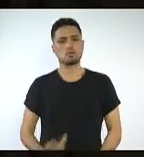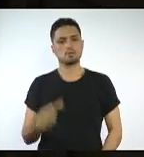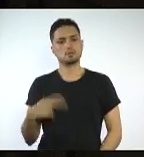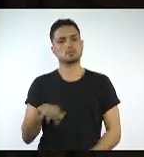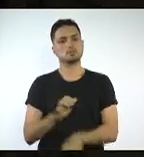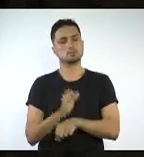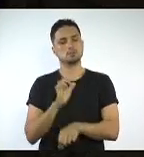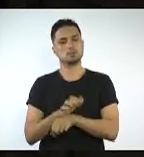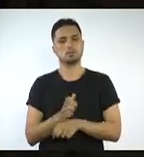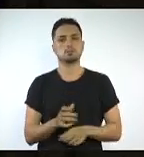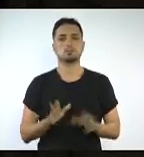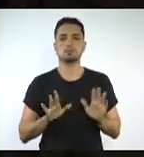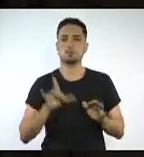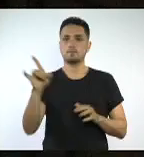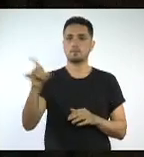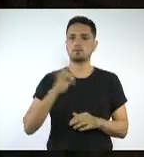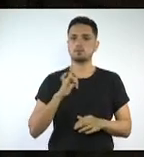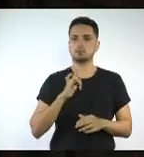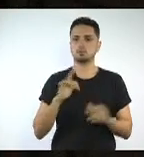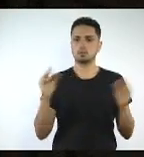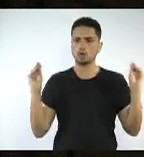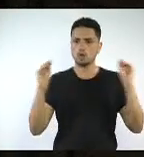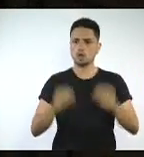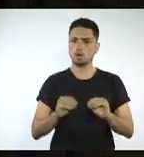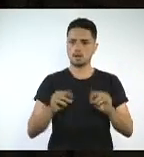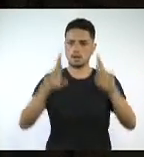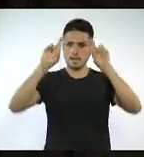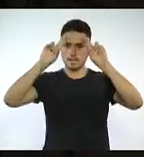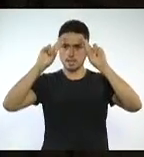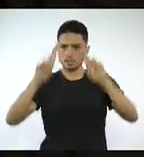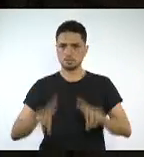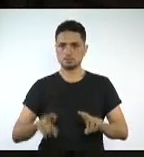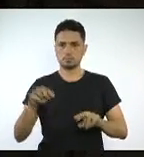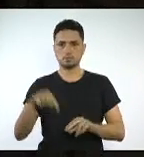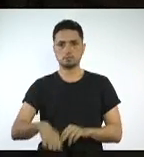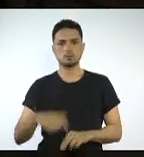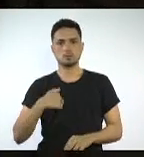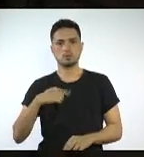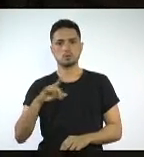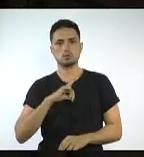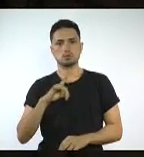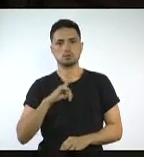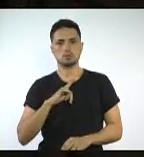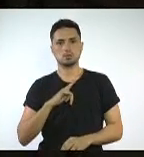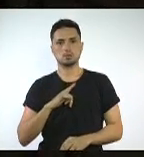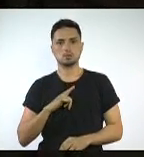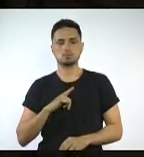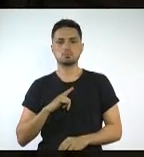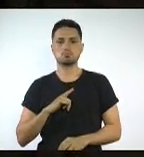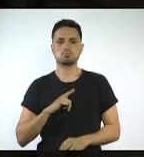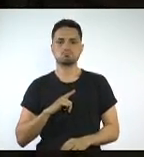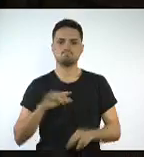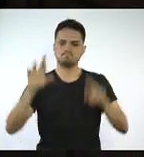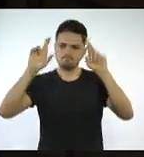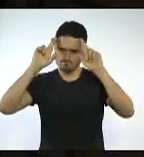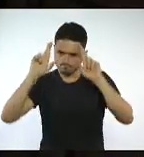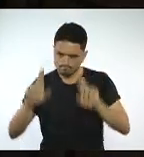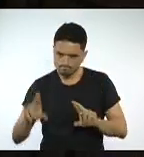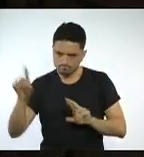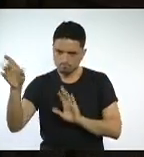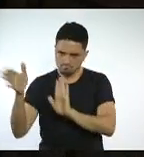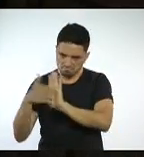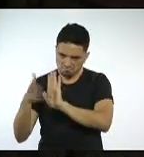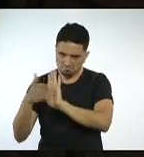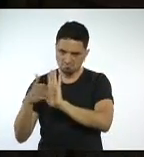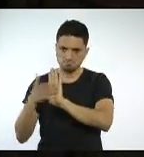Vossa Excelência impõe o respeito ao parlamento. Eu tenho que tirar o chapéu para Vossa Excelência. Quero